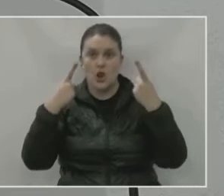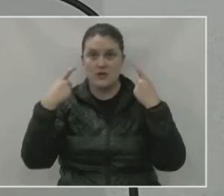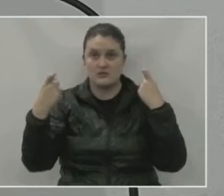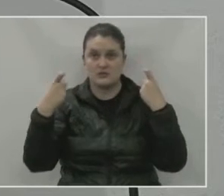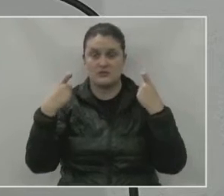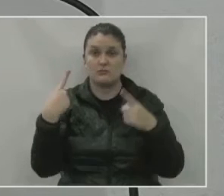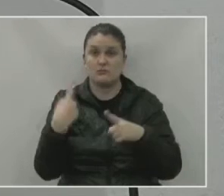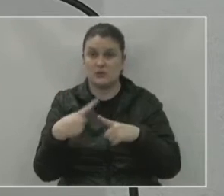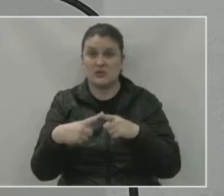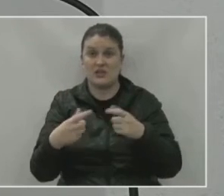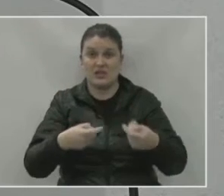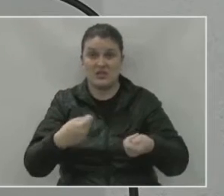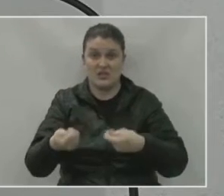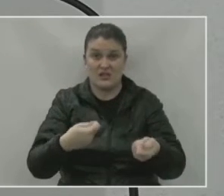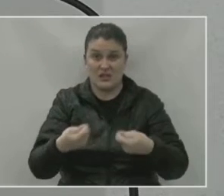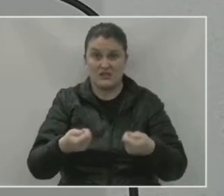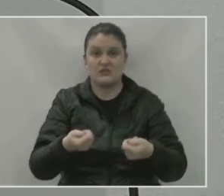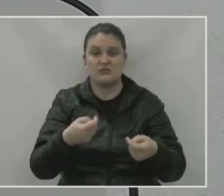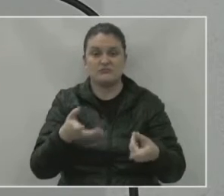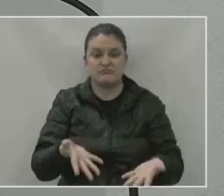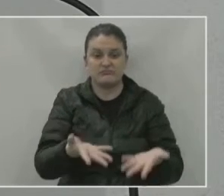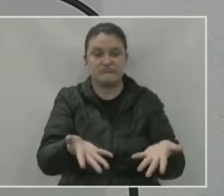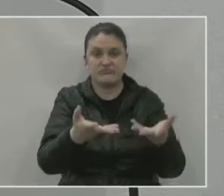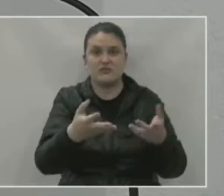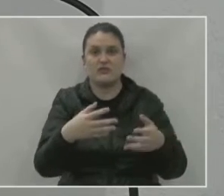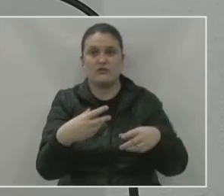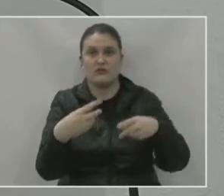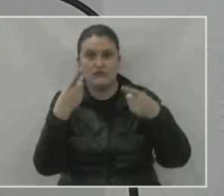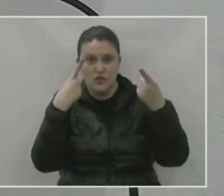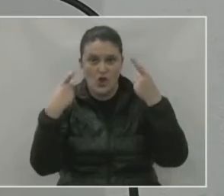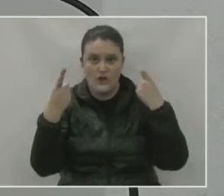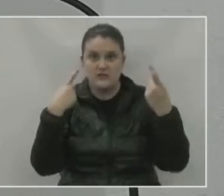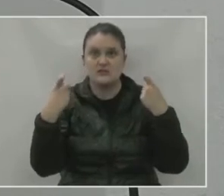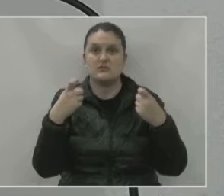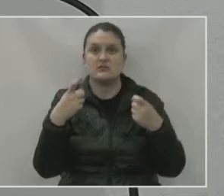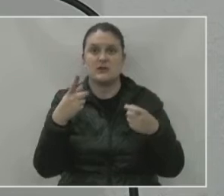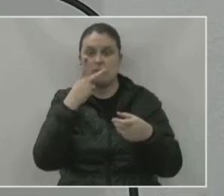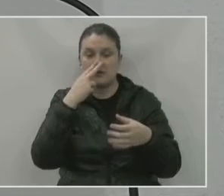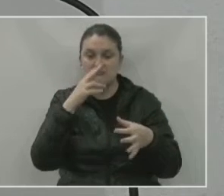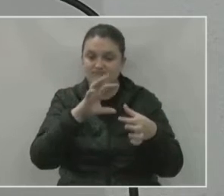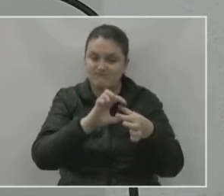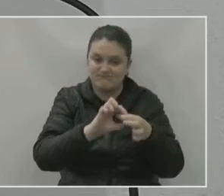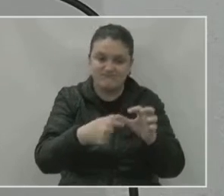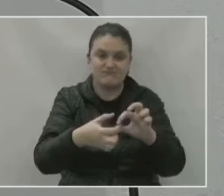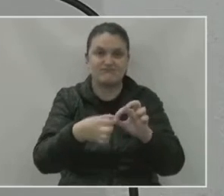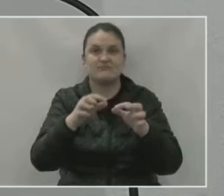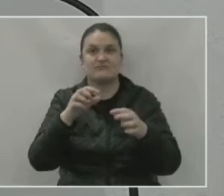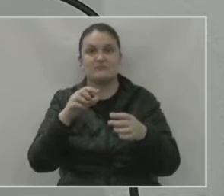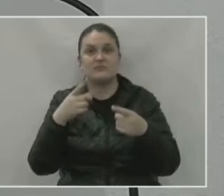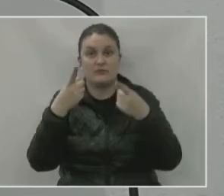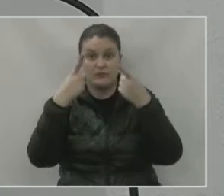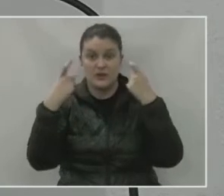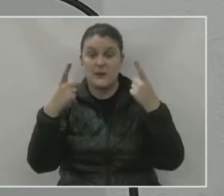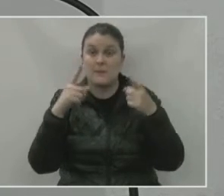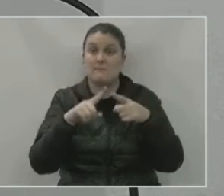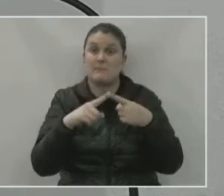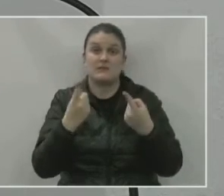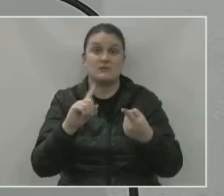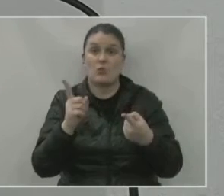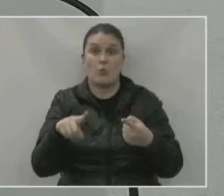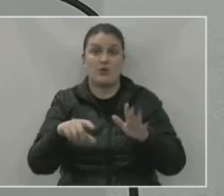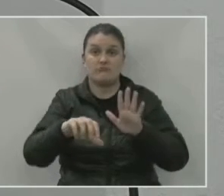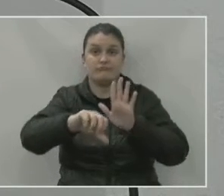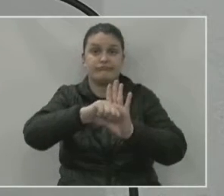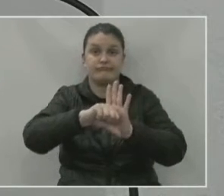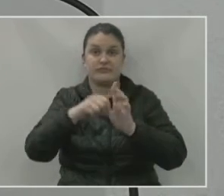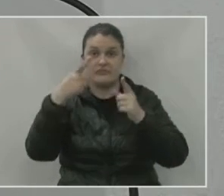tráfico incitar a violência, né? está dentro o elo da violência, mas ele em si não é um crime violento. Então